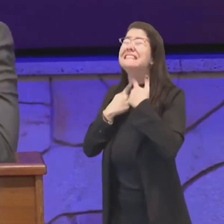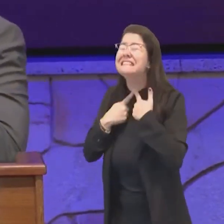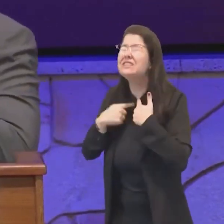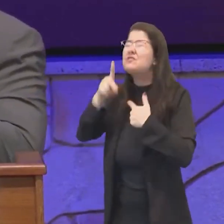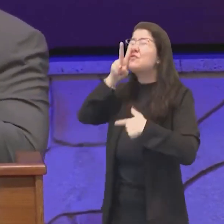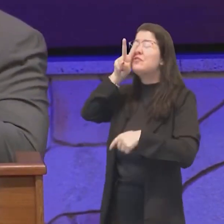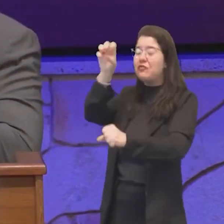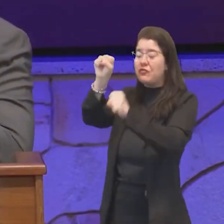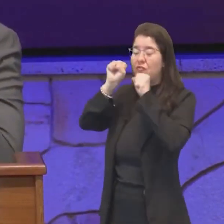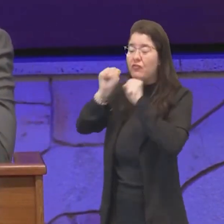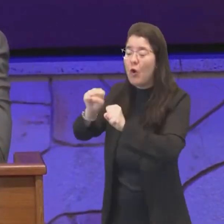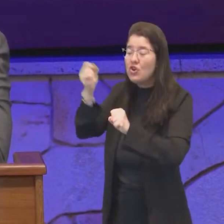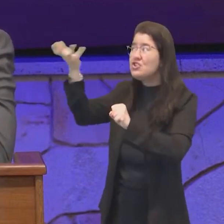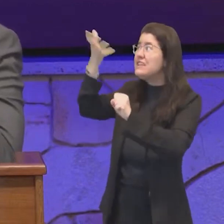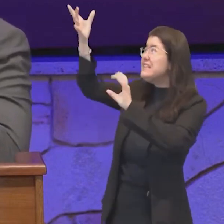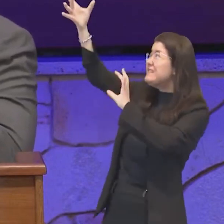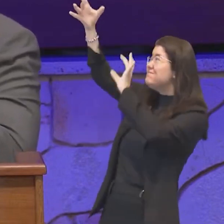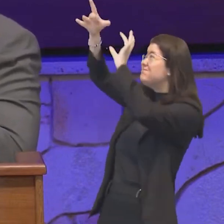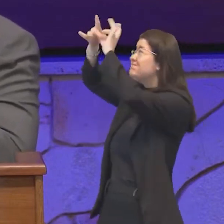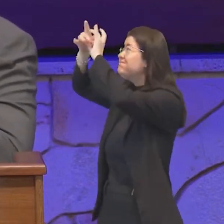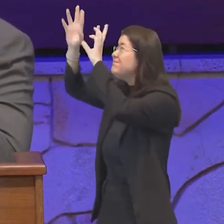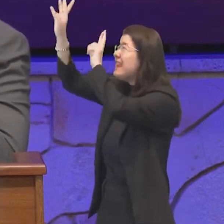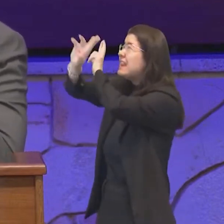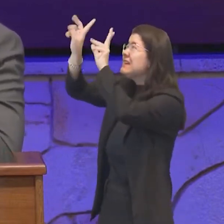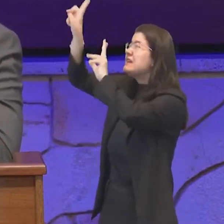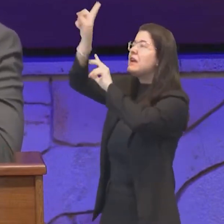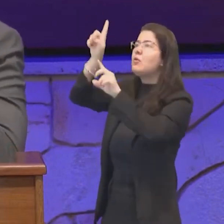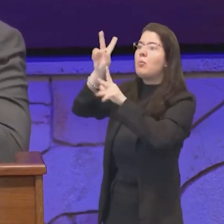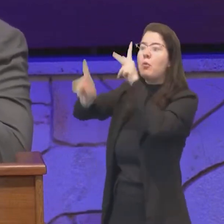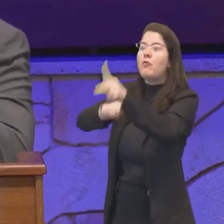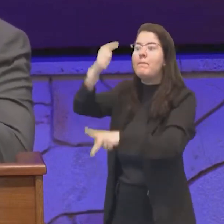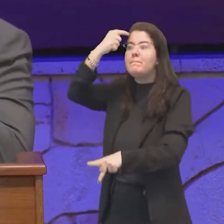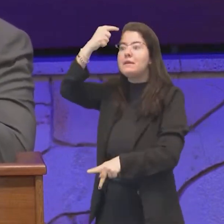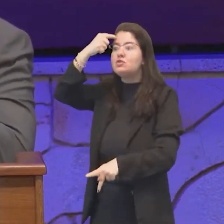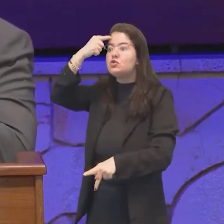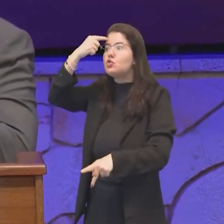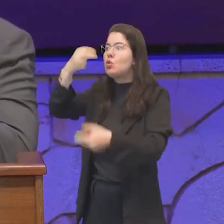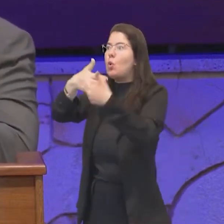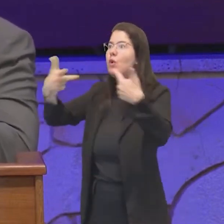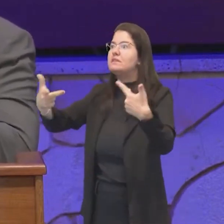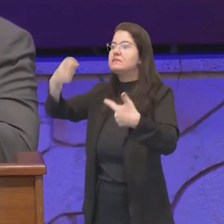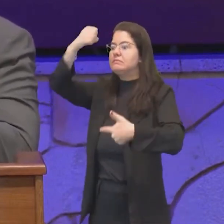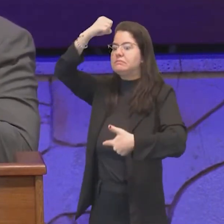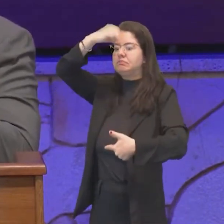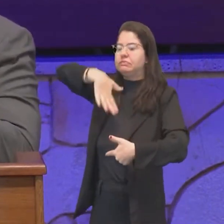forte de reatar a aliança, que eles chegam a pensar em coisas absurdas.